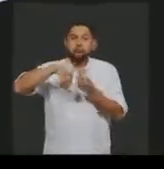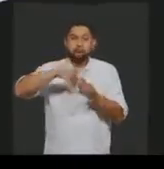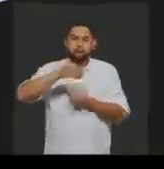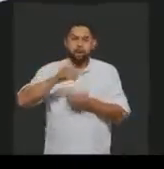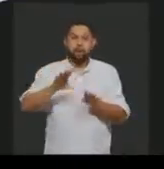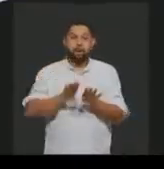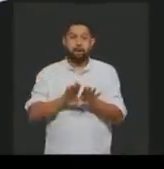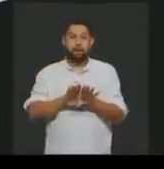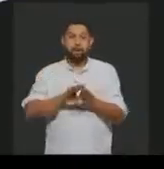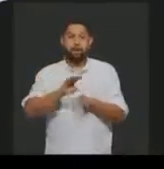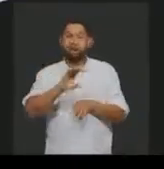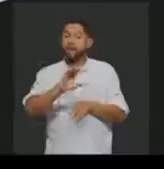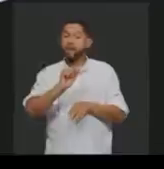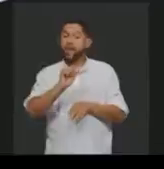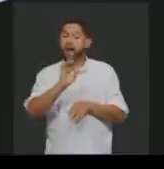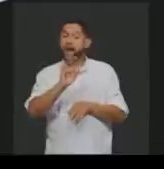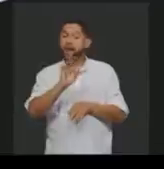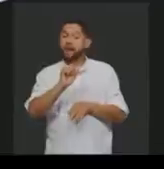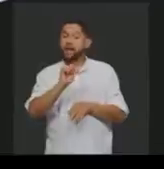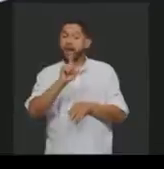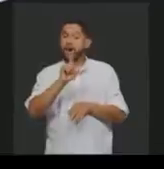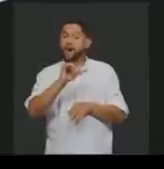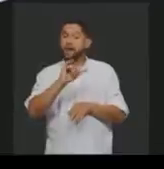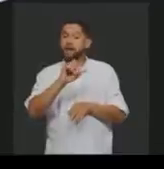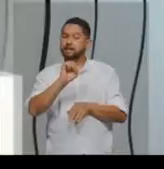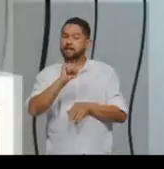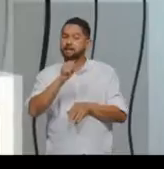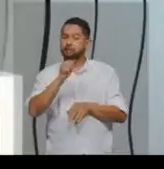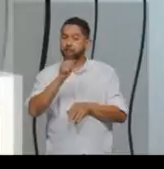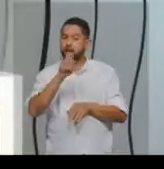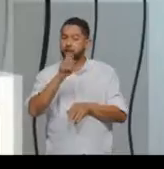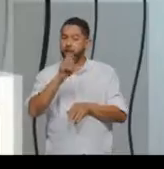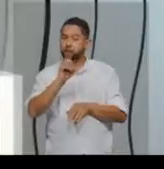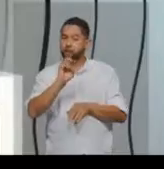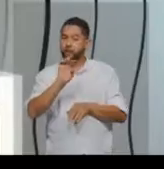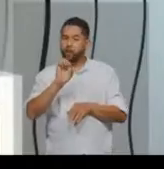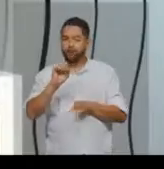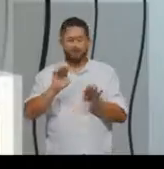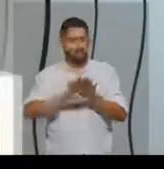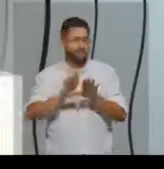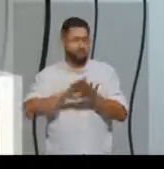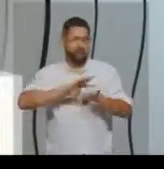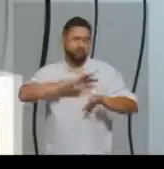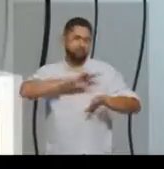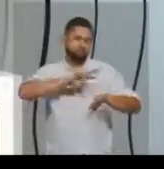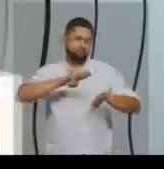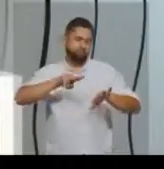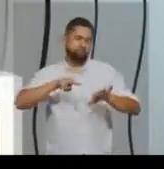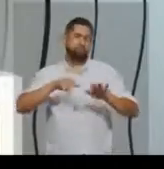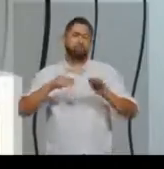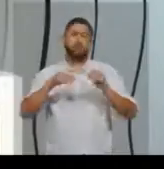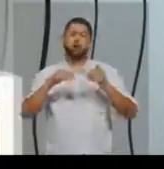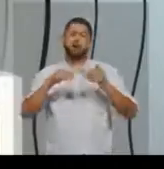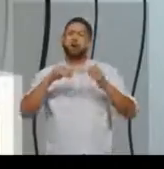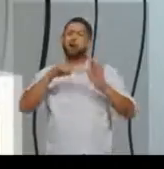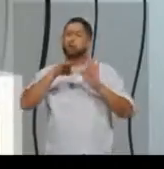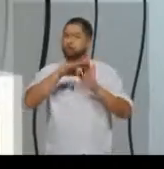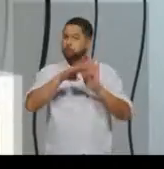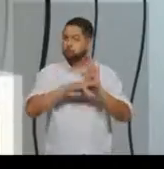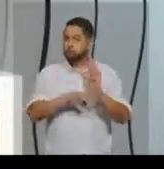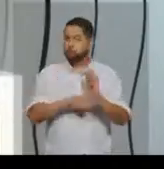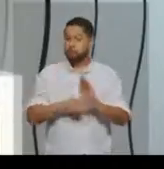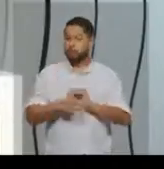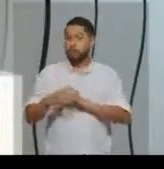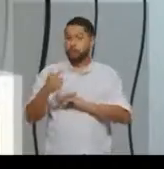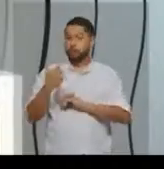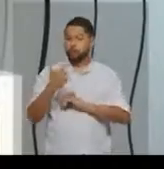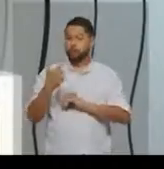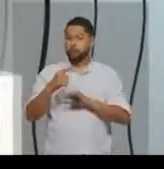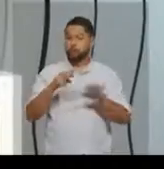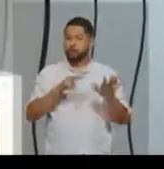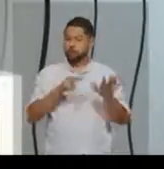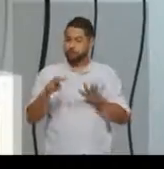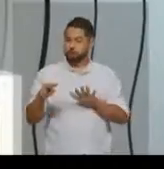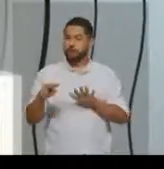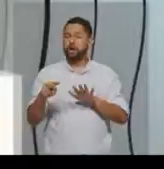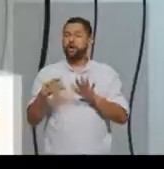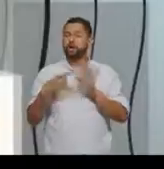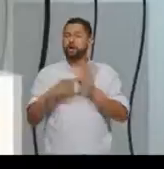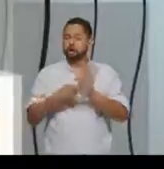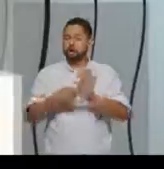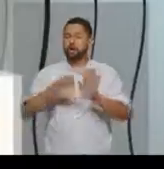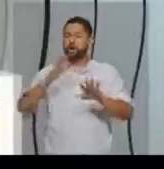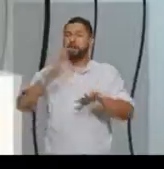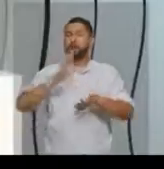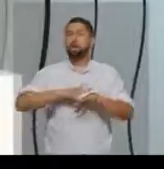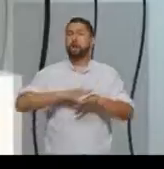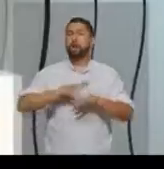catalisadores, entre outros. Na aula do segundo ano do ensino médio, nós vamos trabalhar na segunda semana melhor ainda quais são